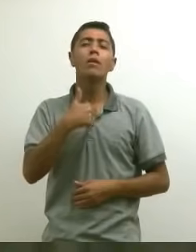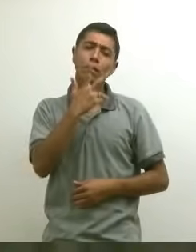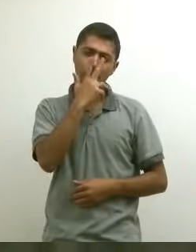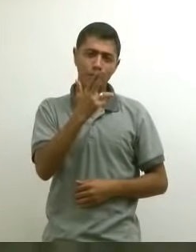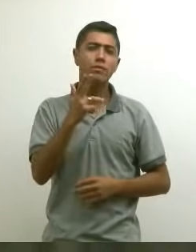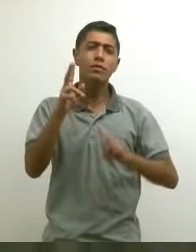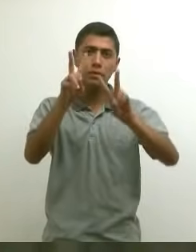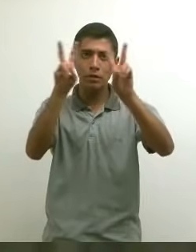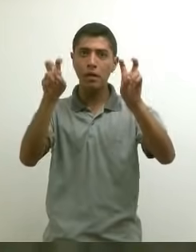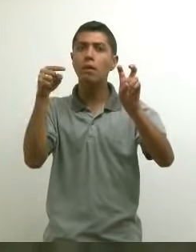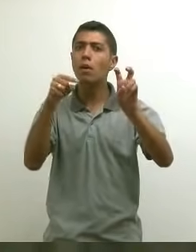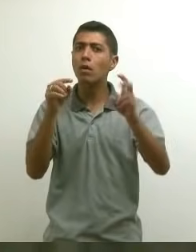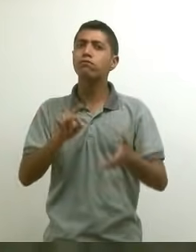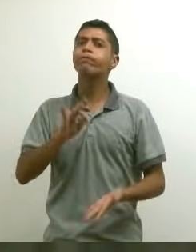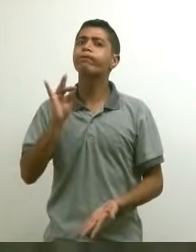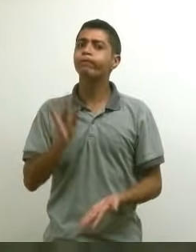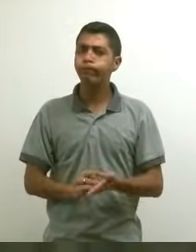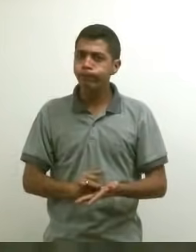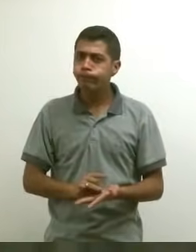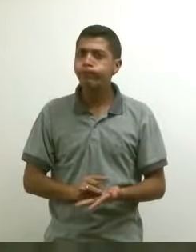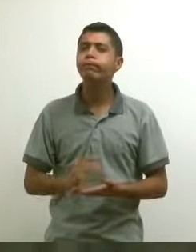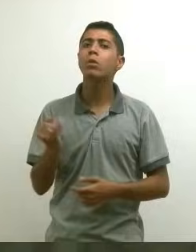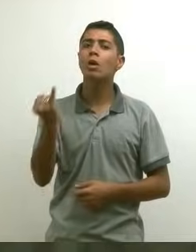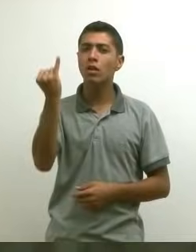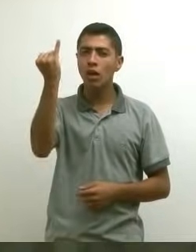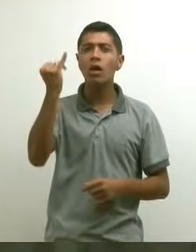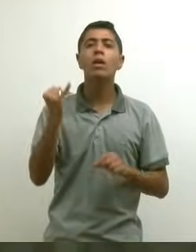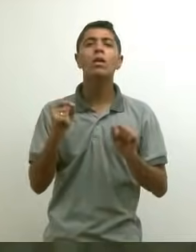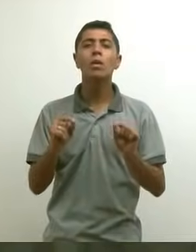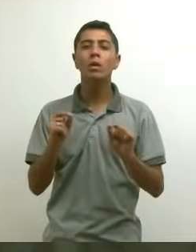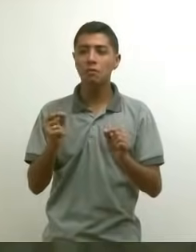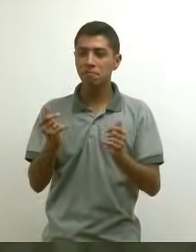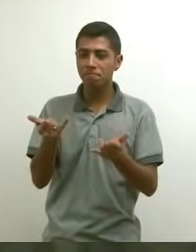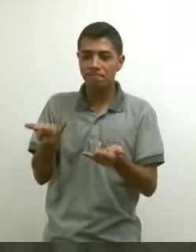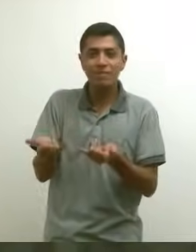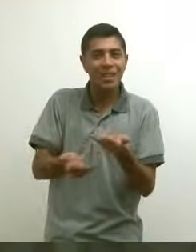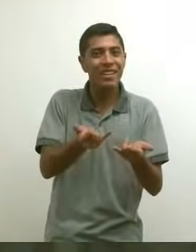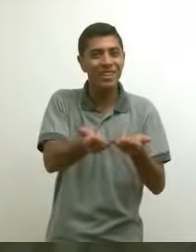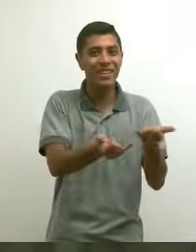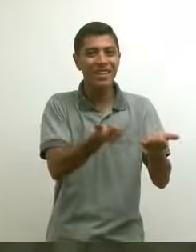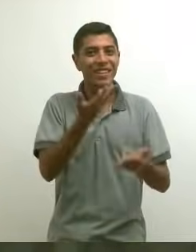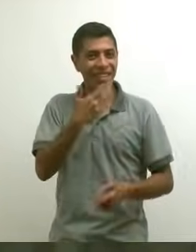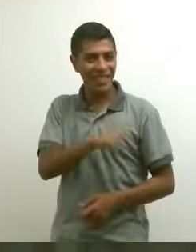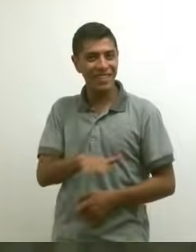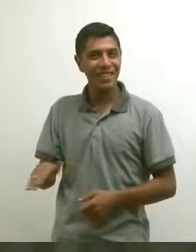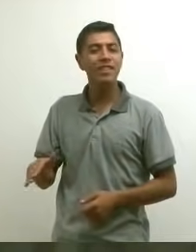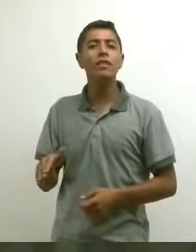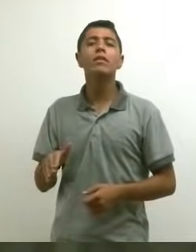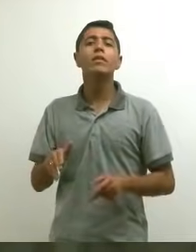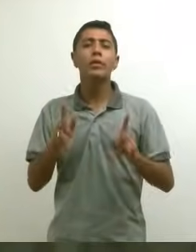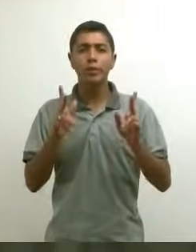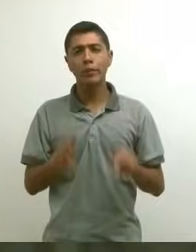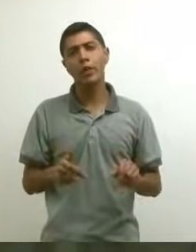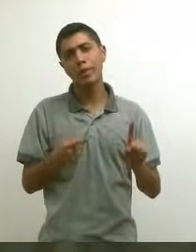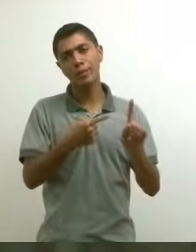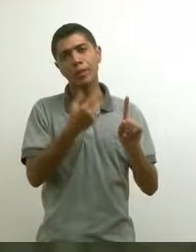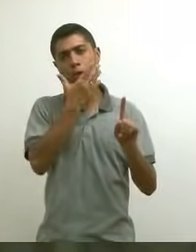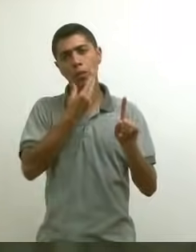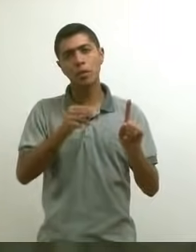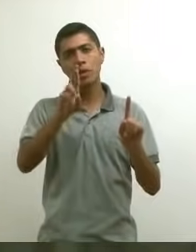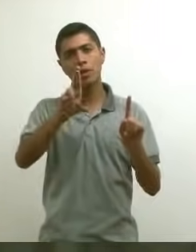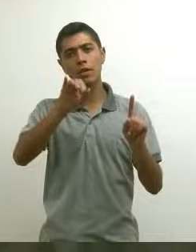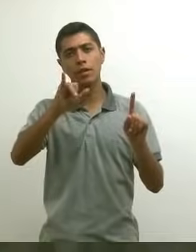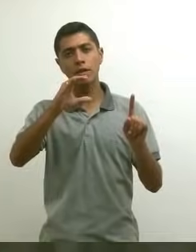é bastante real brincar é eu acho que tem tudo isso que o ricardo está trazendo